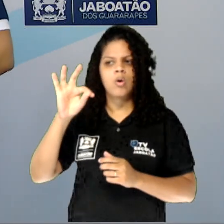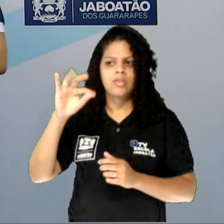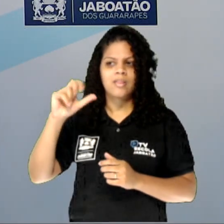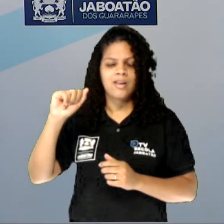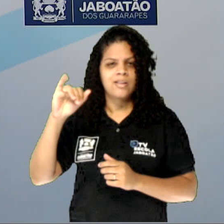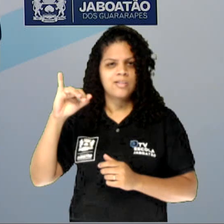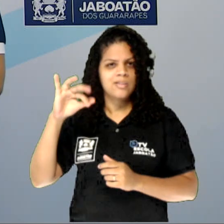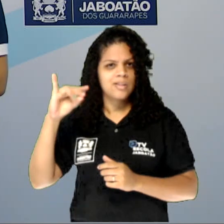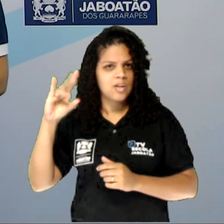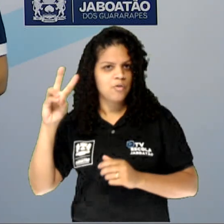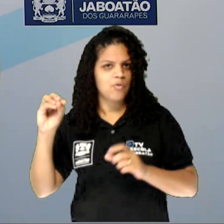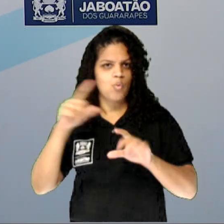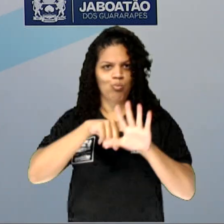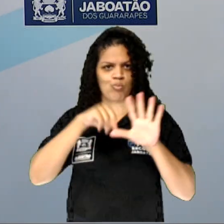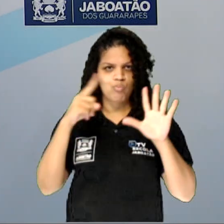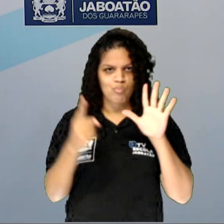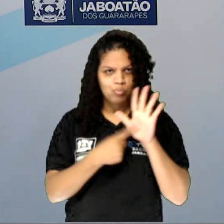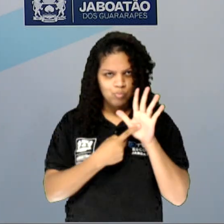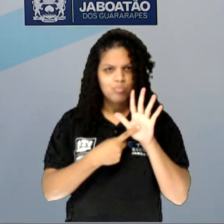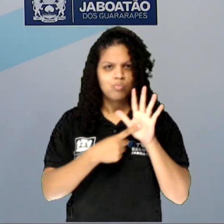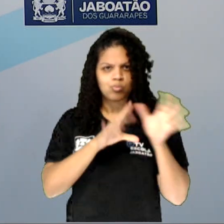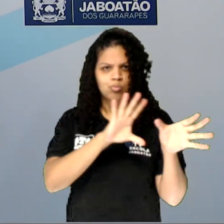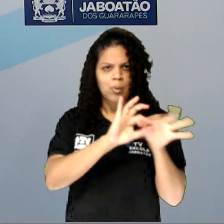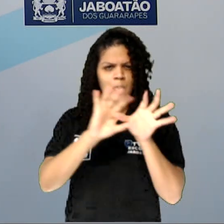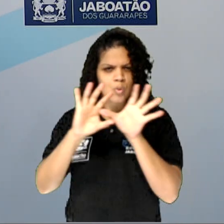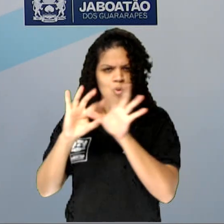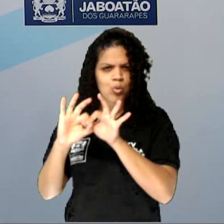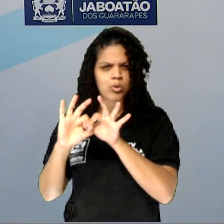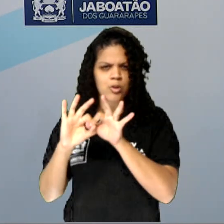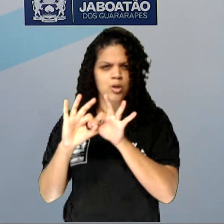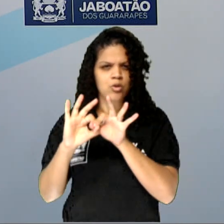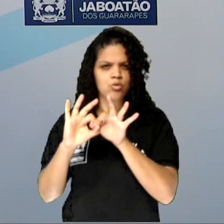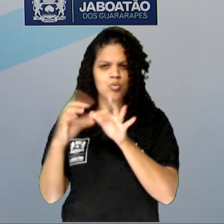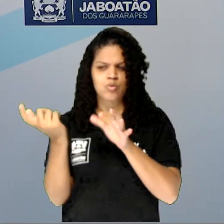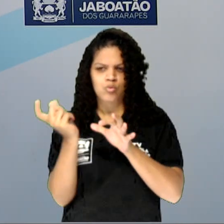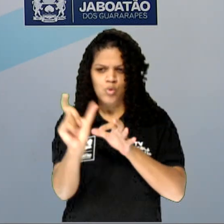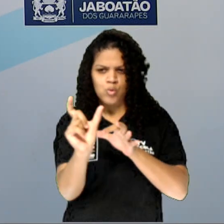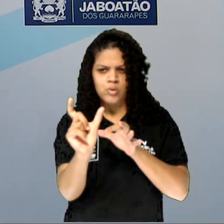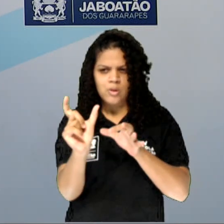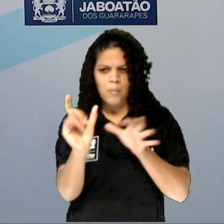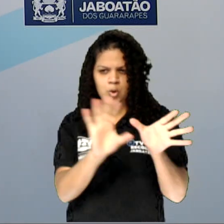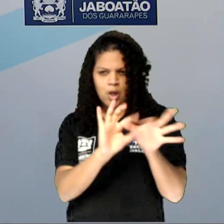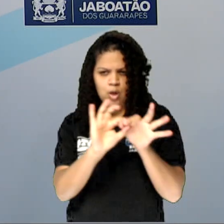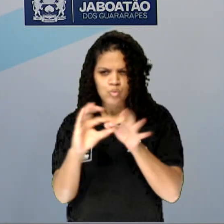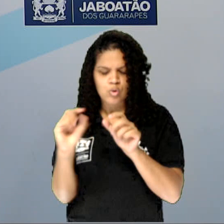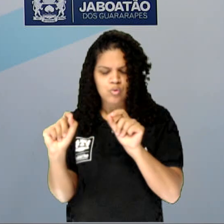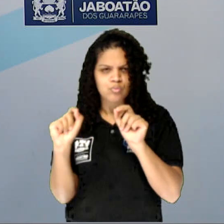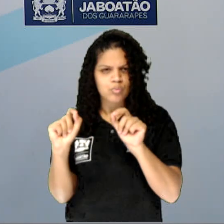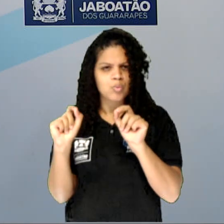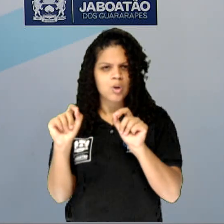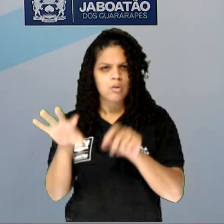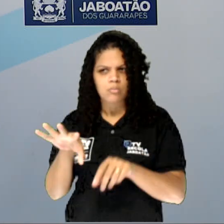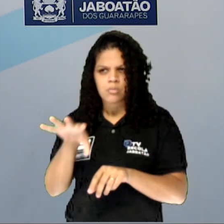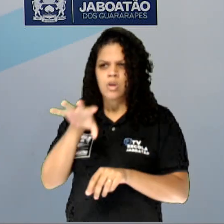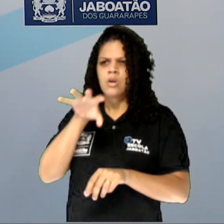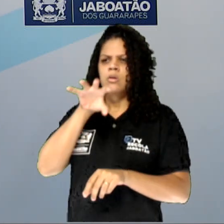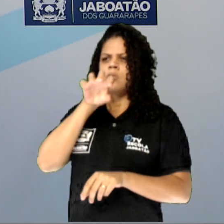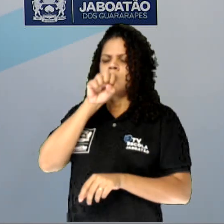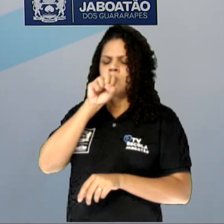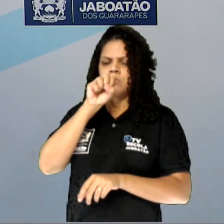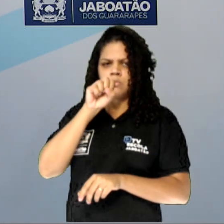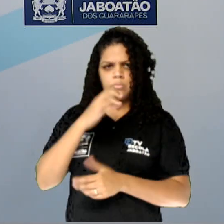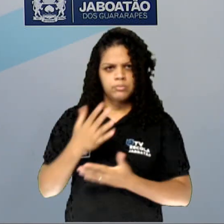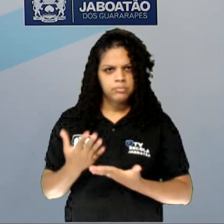fôlego, dependendo do contexto, ela pode estar aplicada dentro de uma situação que ganhar fôlego seria dar uma